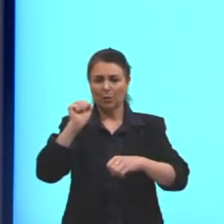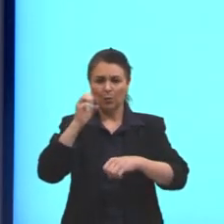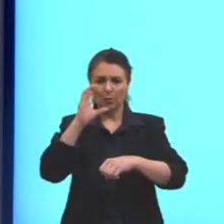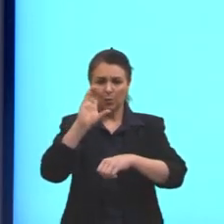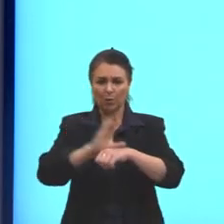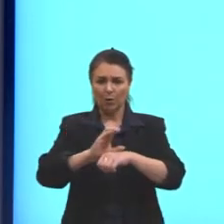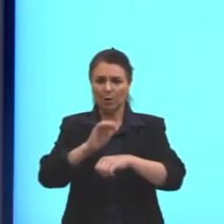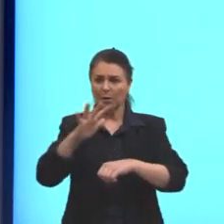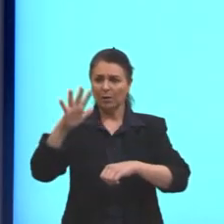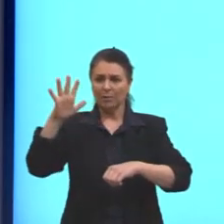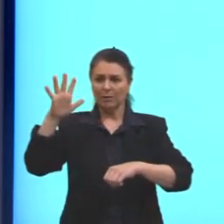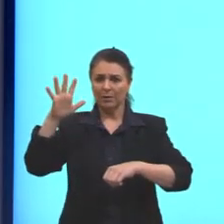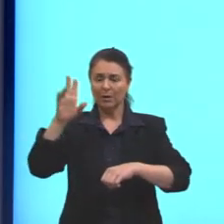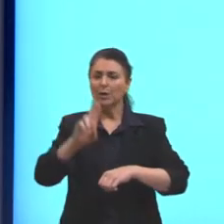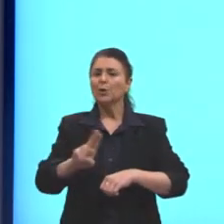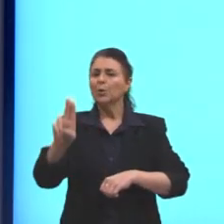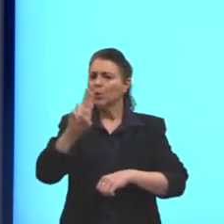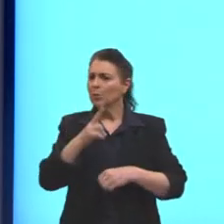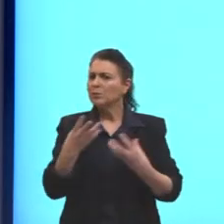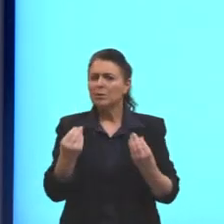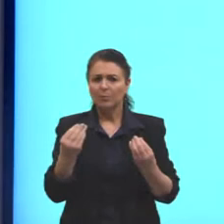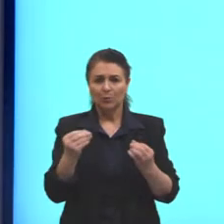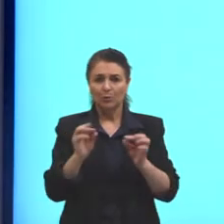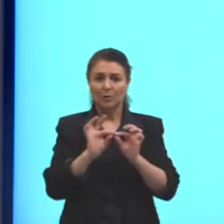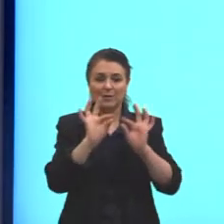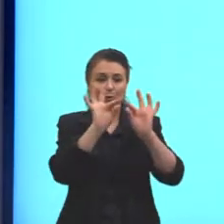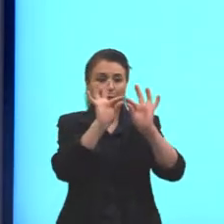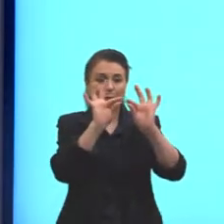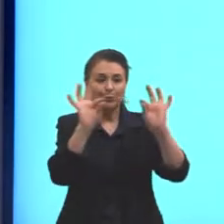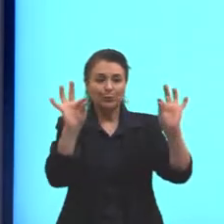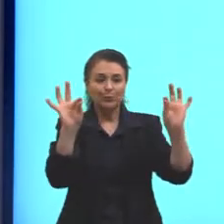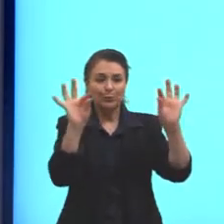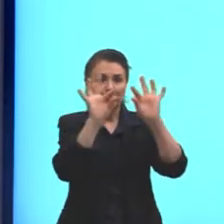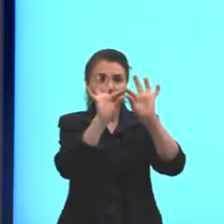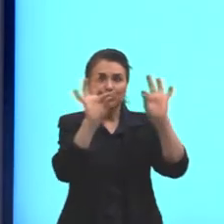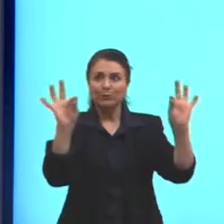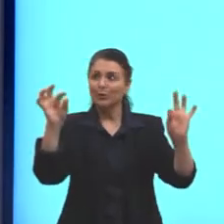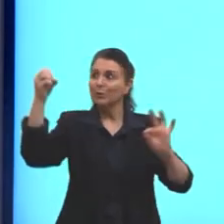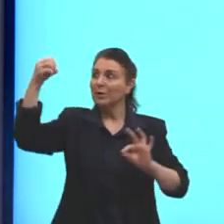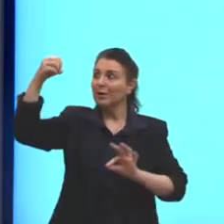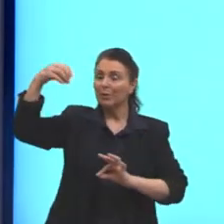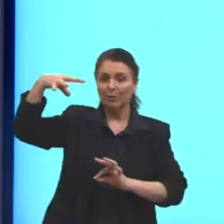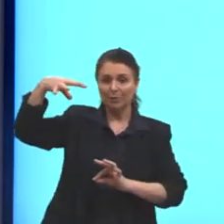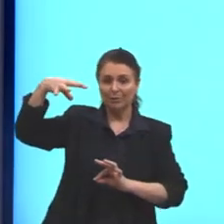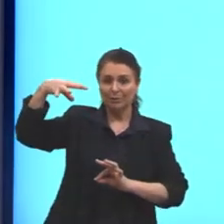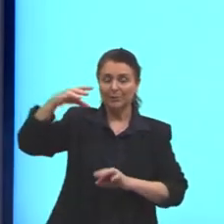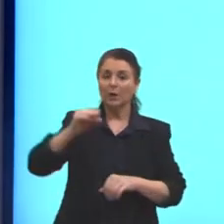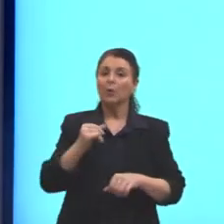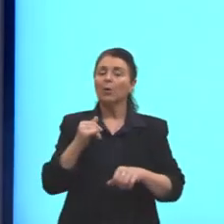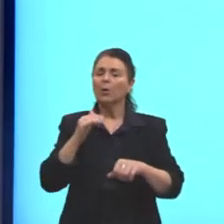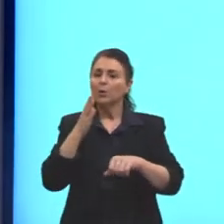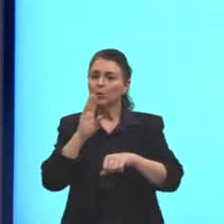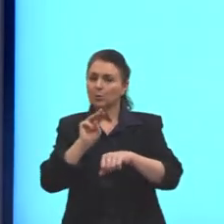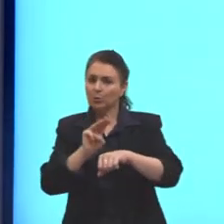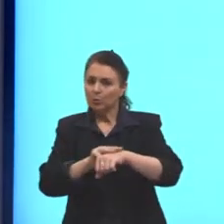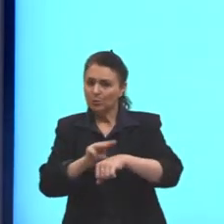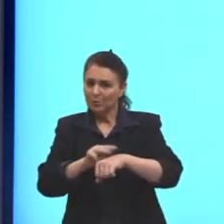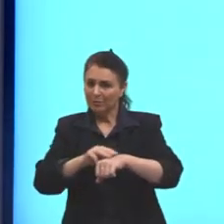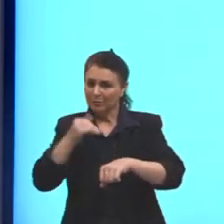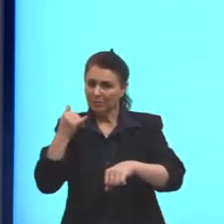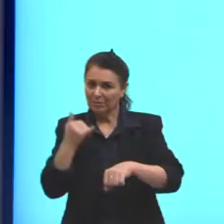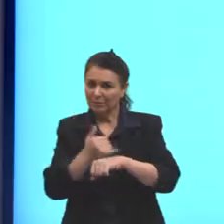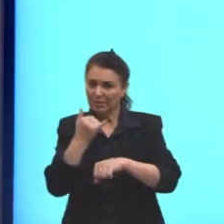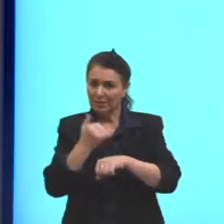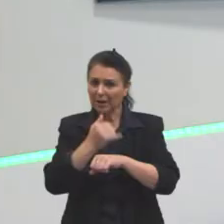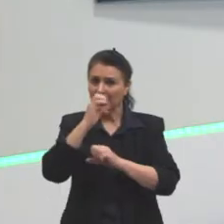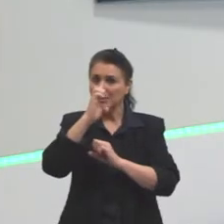se usa bastante para fazer fiação elétrica né de todos os tipos então nos metais os elétrons eles se movimentam